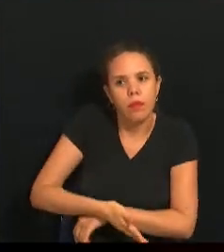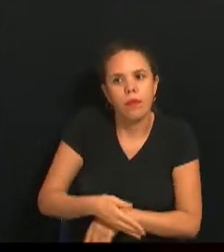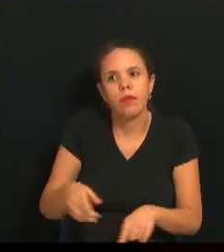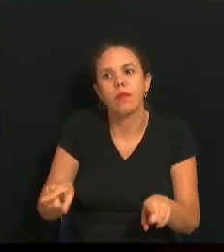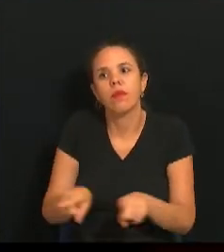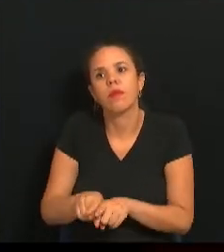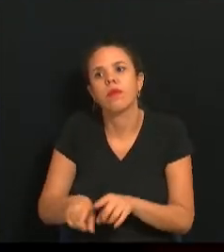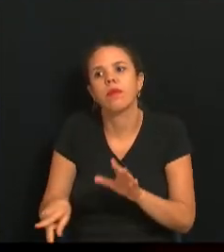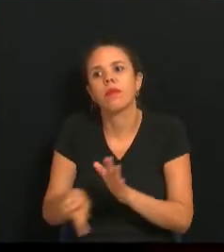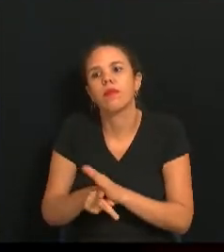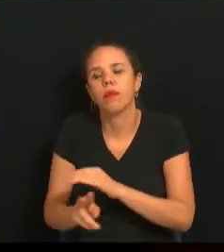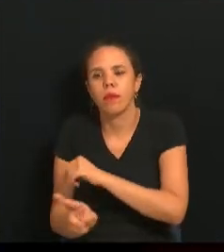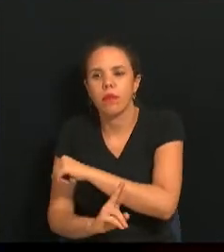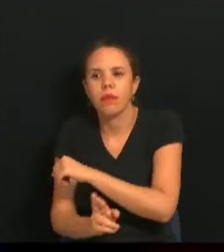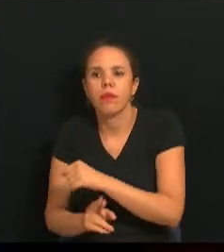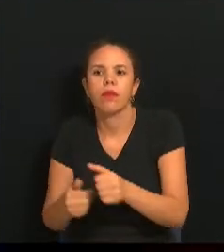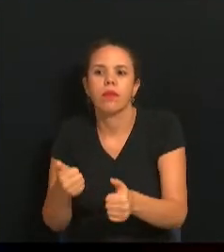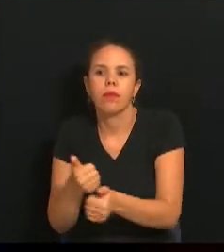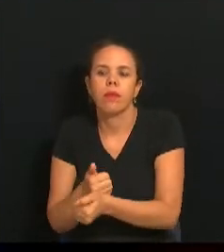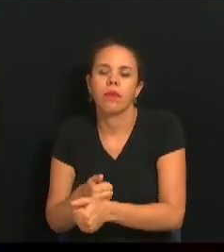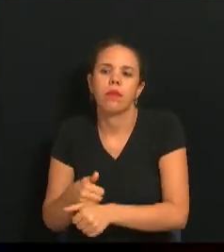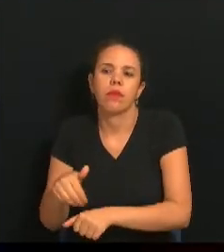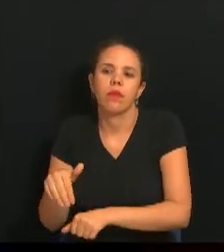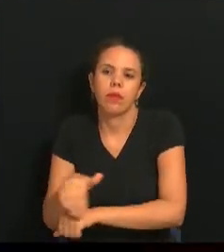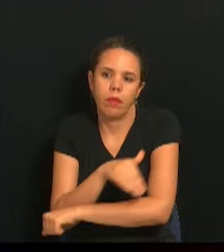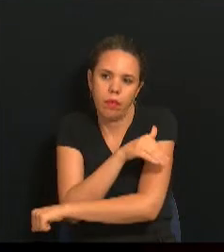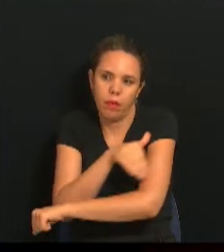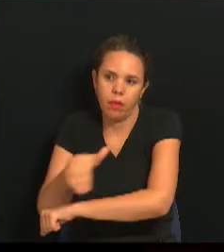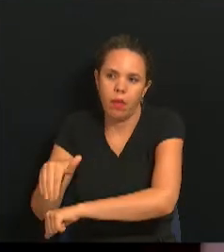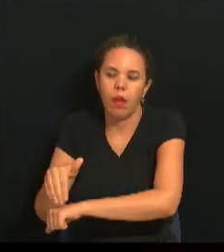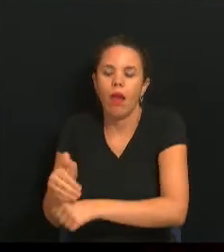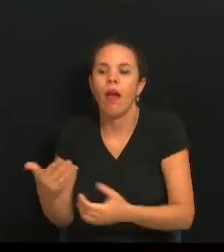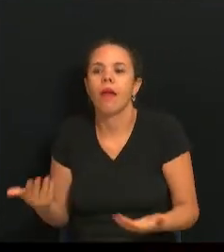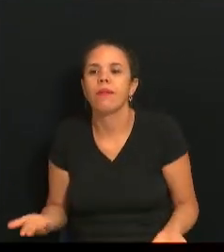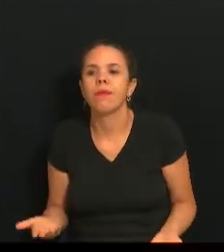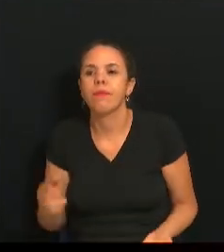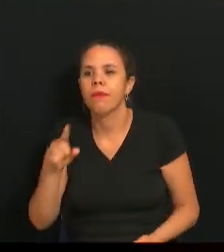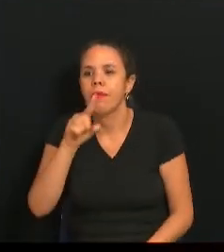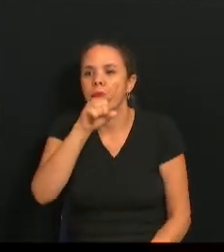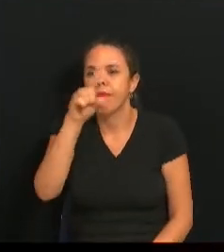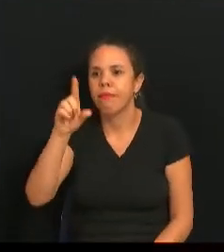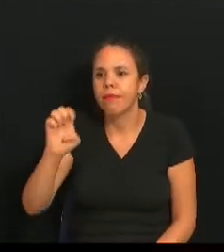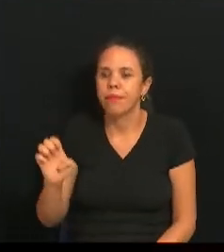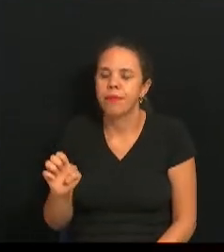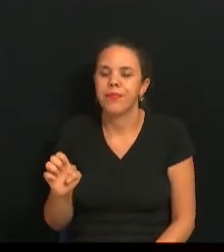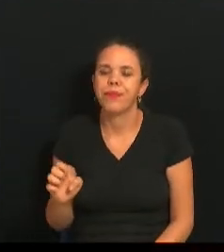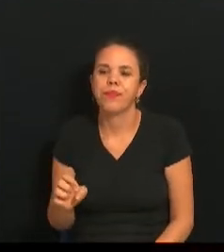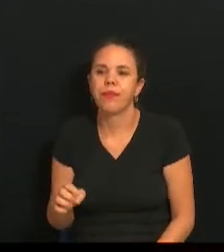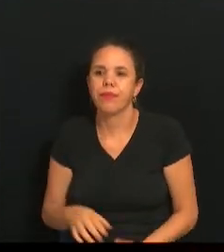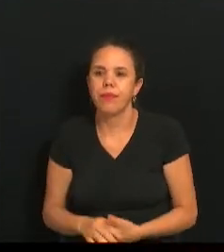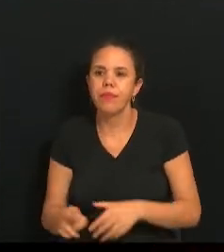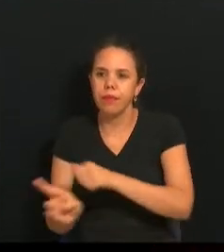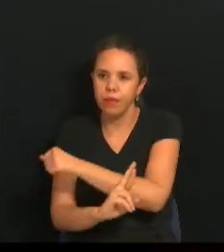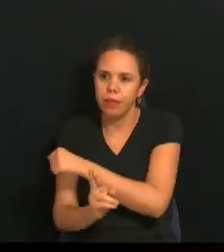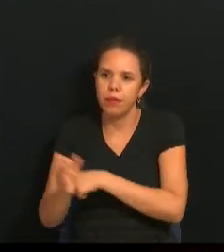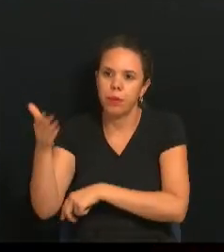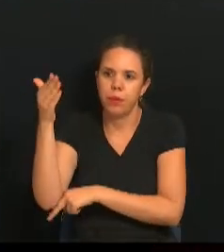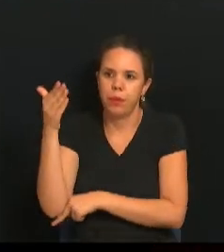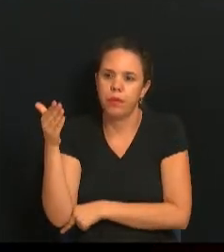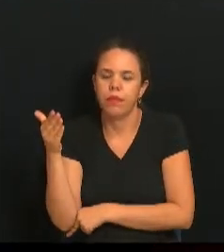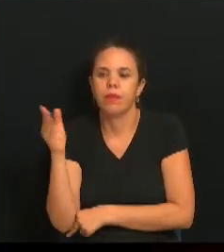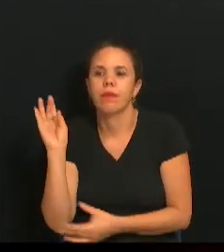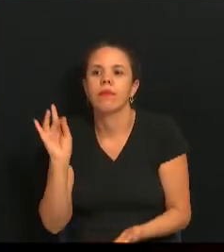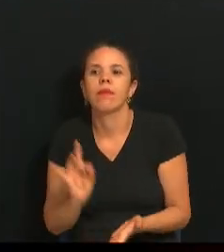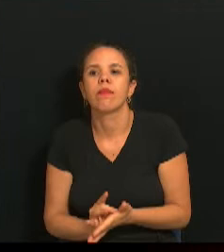próprias marginais a essa rodovia. Então, por uma ZAI lindeira a uma rodovia dos Bandeirantes,